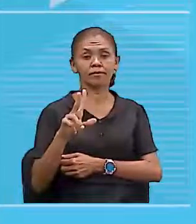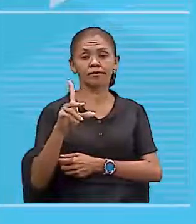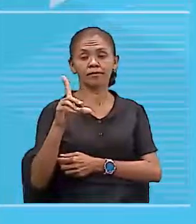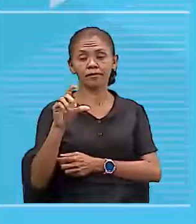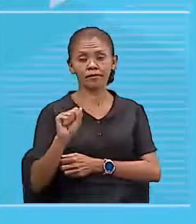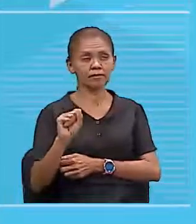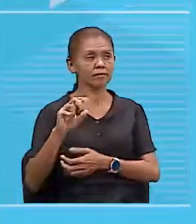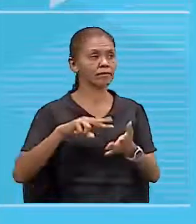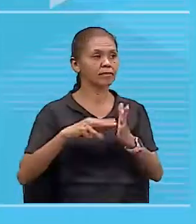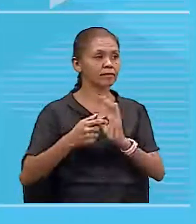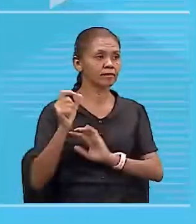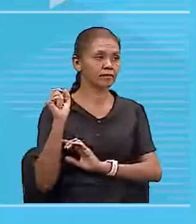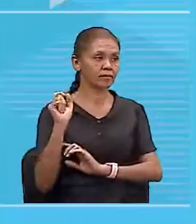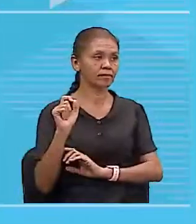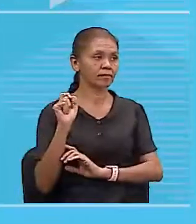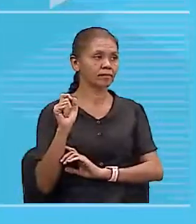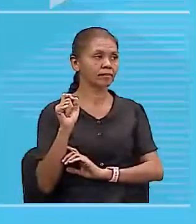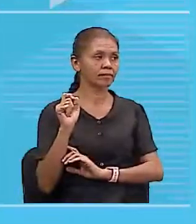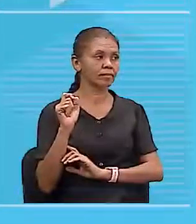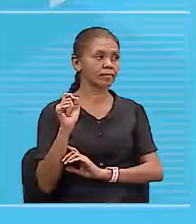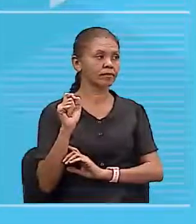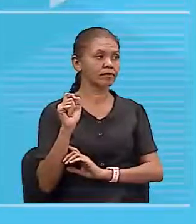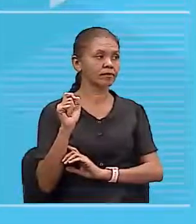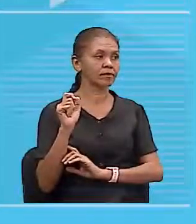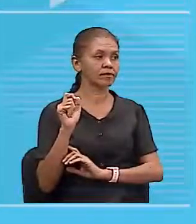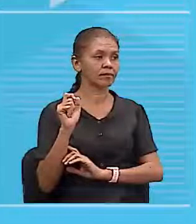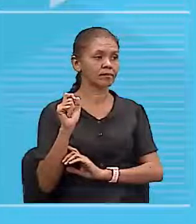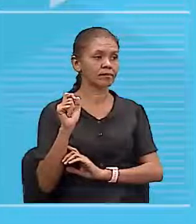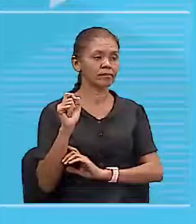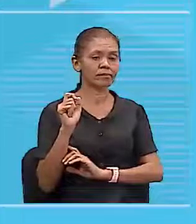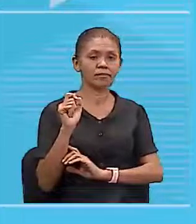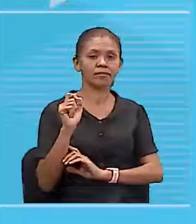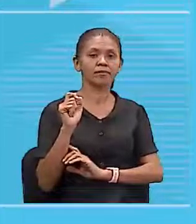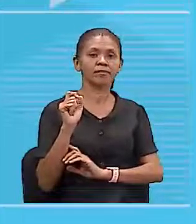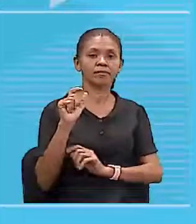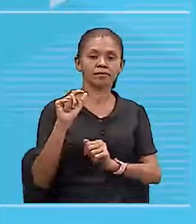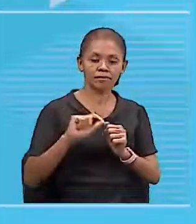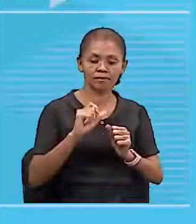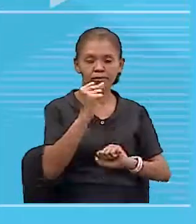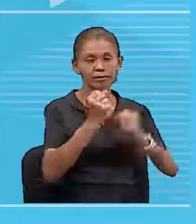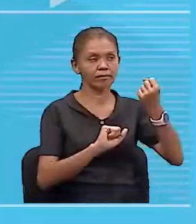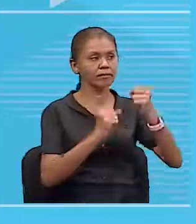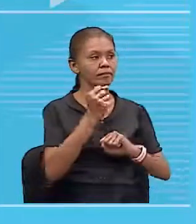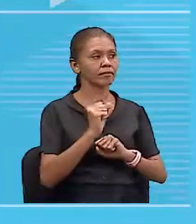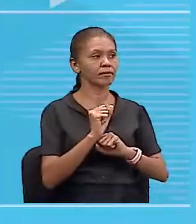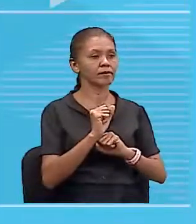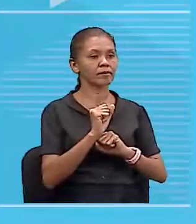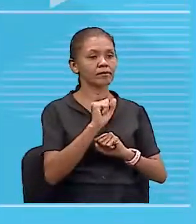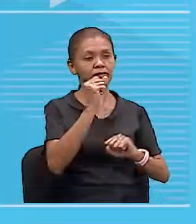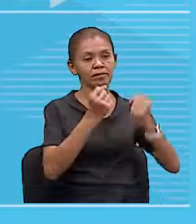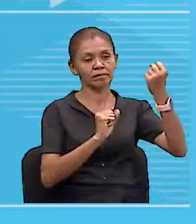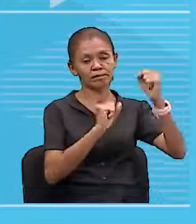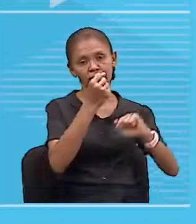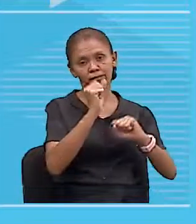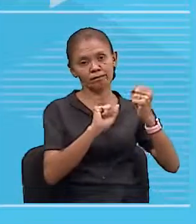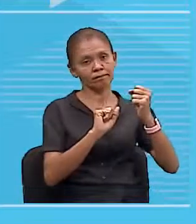produto manufaturado é um produto que passou pelo processo de industrialização não foi grande o